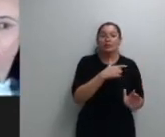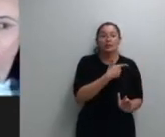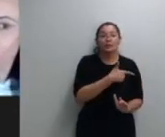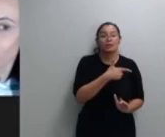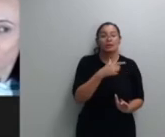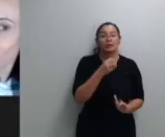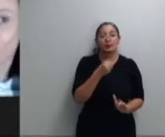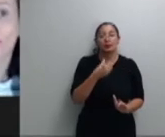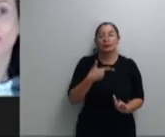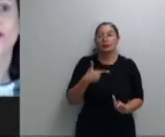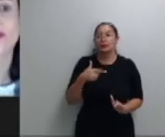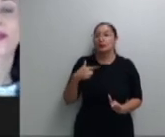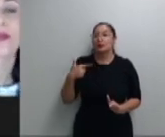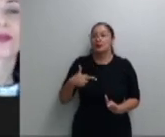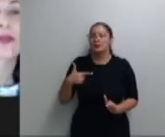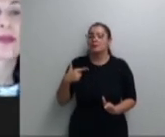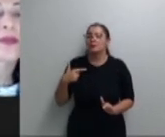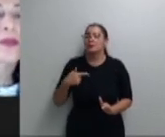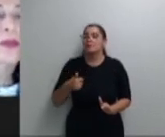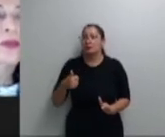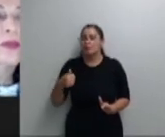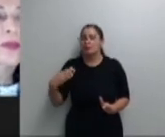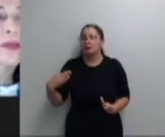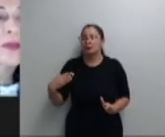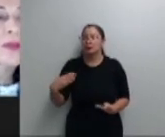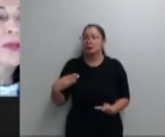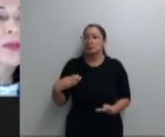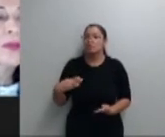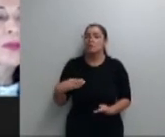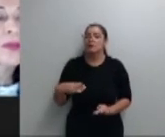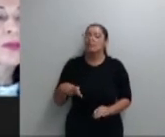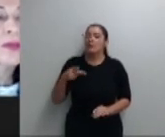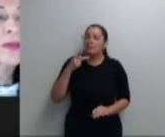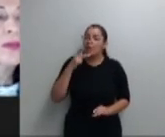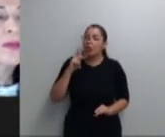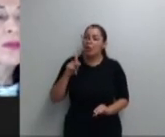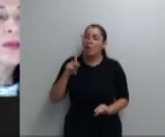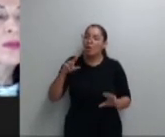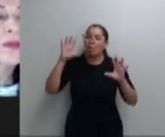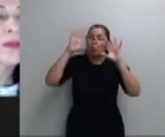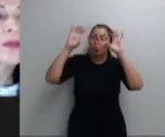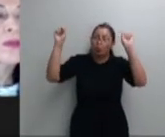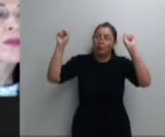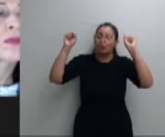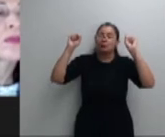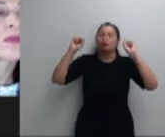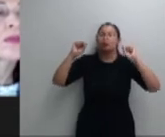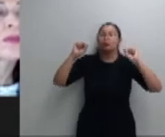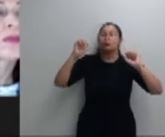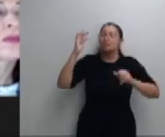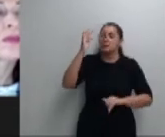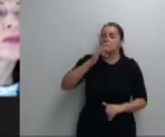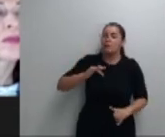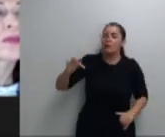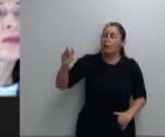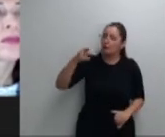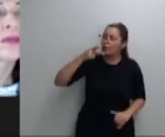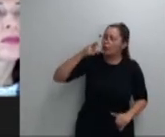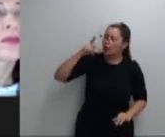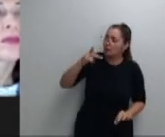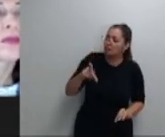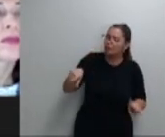CNJ como o Supremo Tribunal Federal disseram inclusive nesse mandato de segurança que foi mencionado que é o leading case o